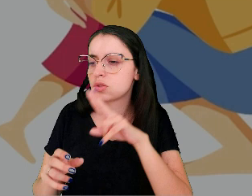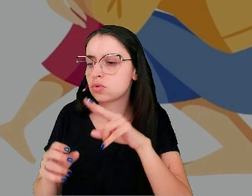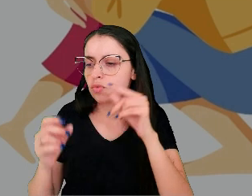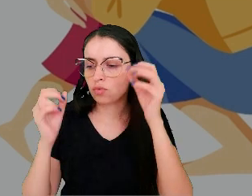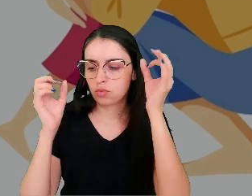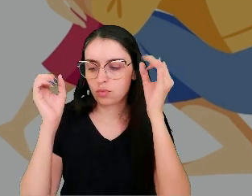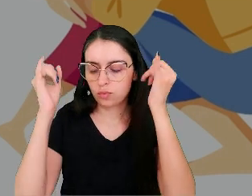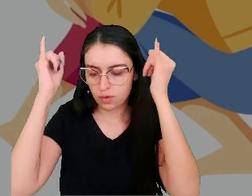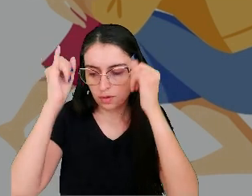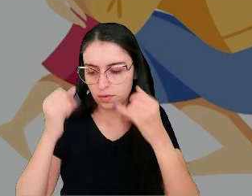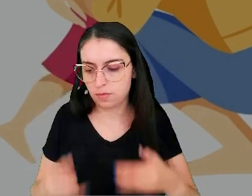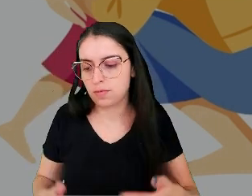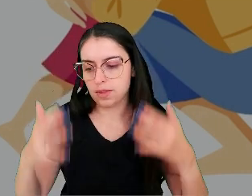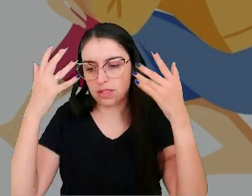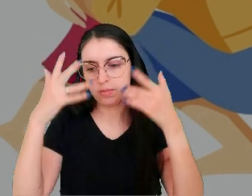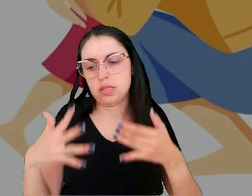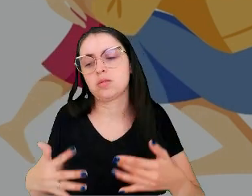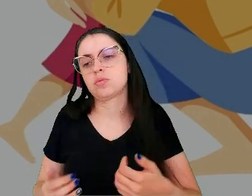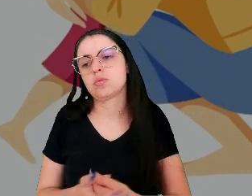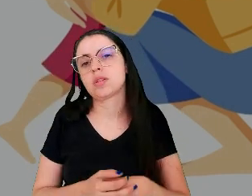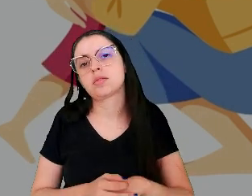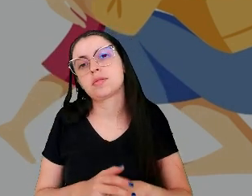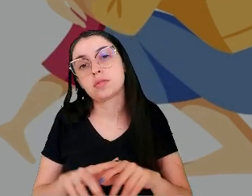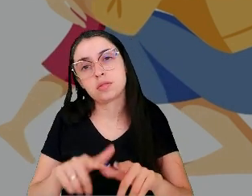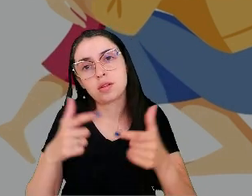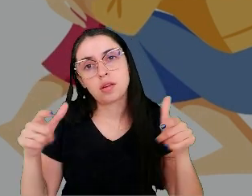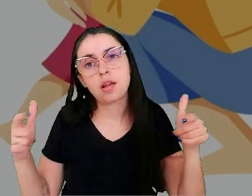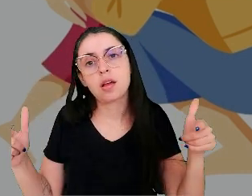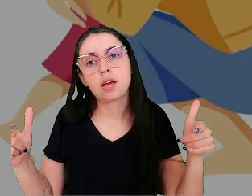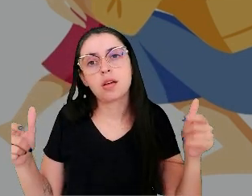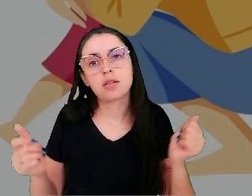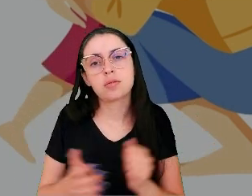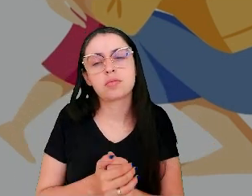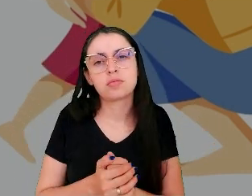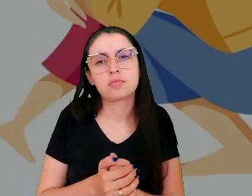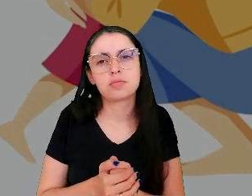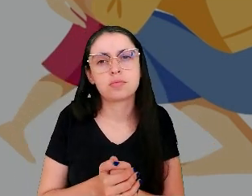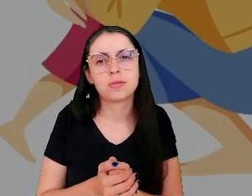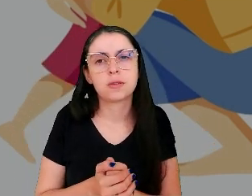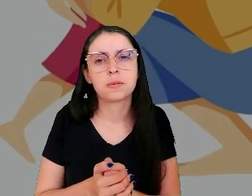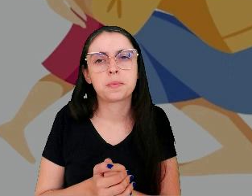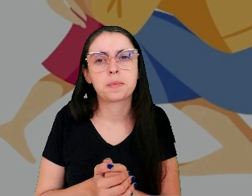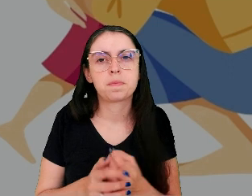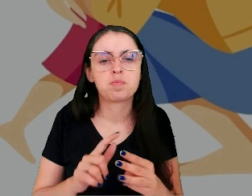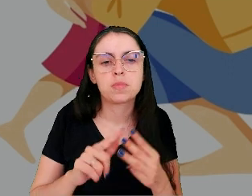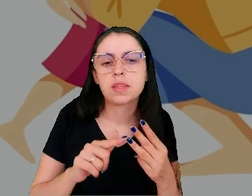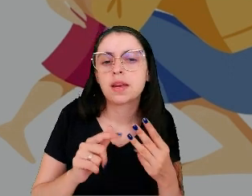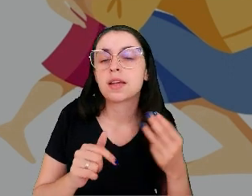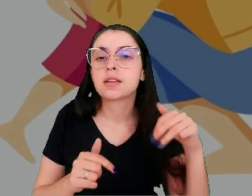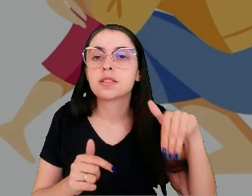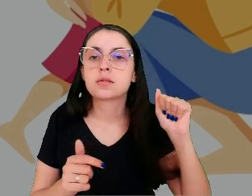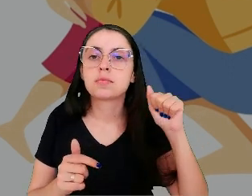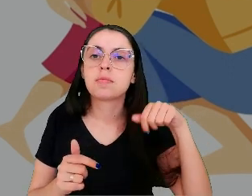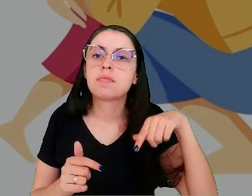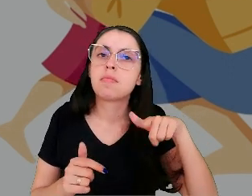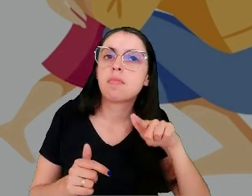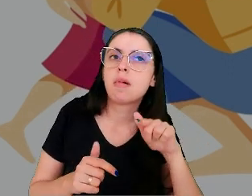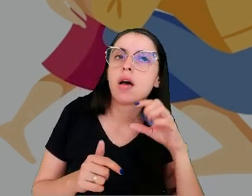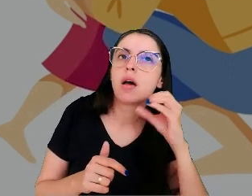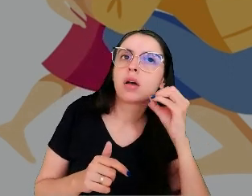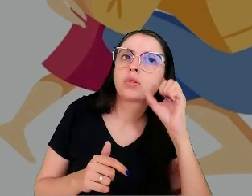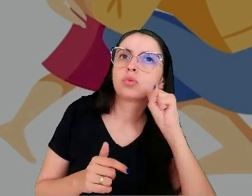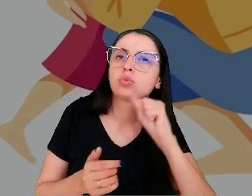brincadeira. Quem se estender mais ainda pode se estender até para uma questão dos três reis magos, dependendo da sua